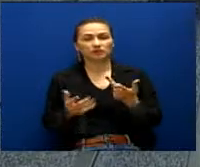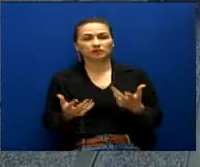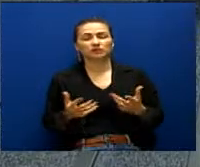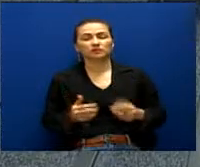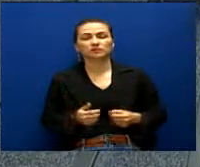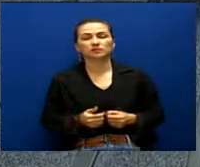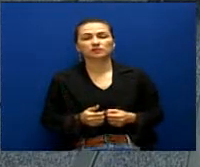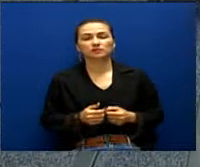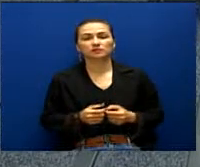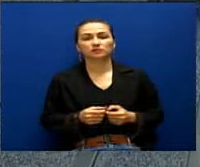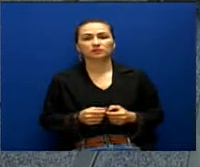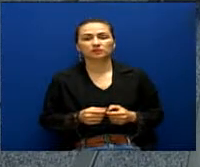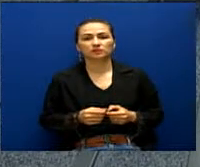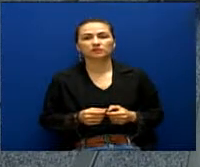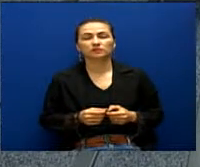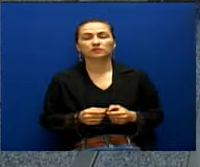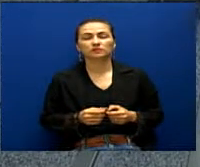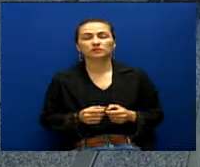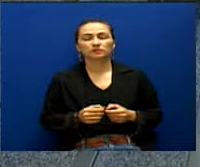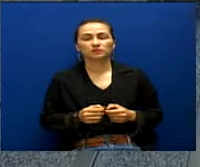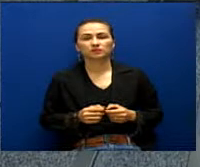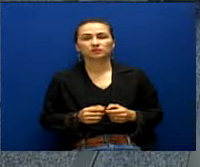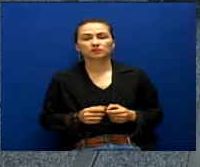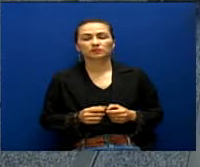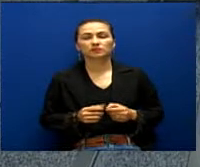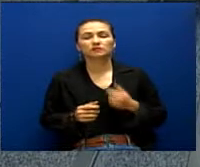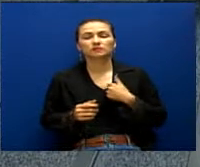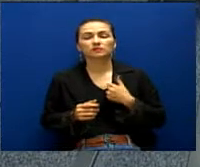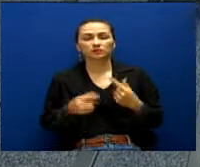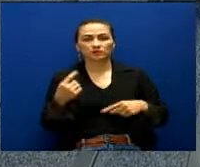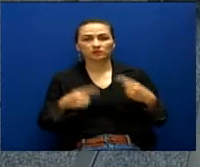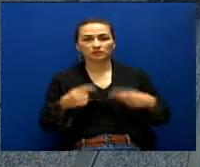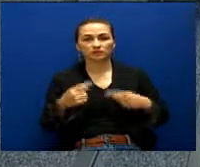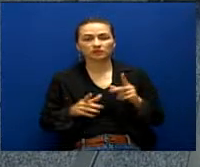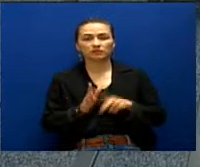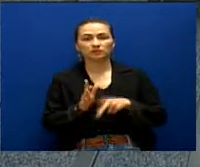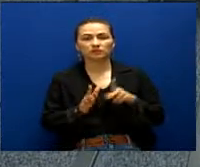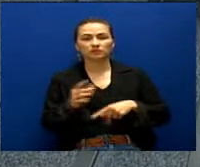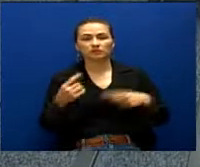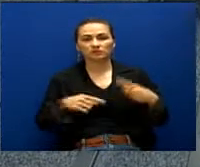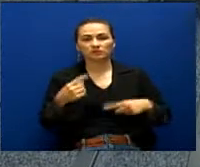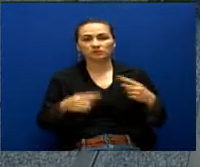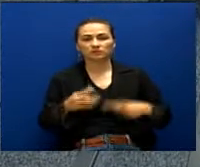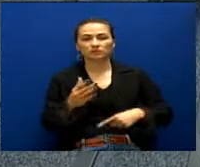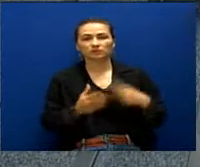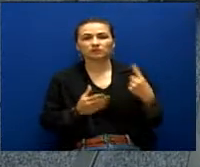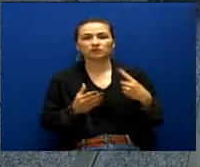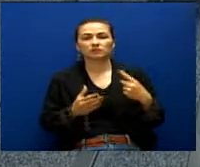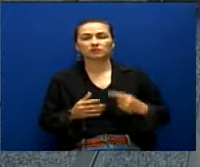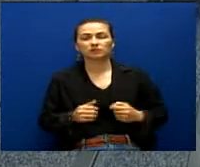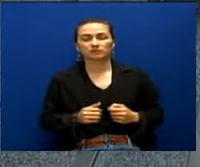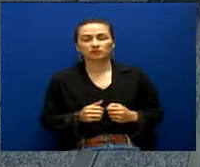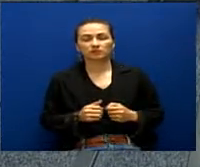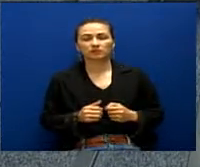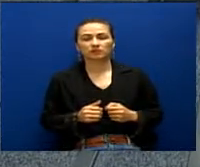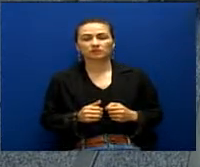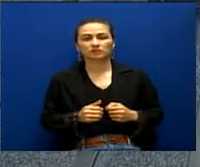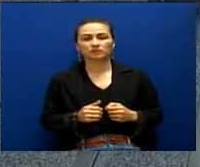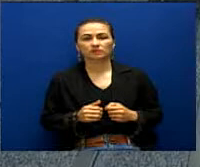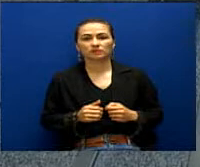Pode falar, Fernanda. Não, a minha dúvida é, tudo bem, nós já fizemos a discussão do projeto em primeira discussão, né?